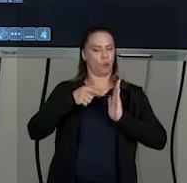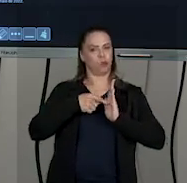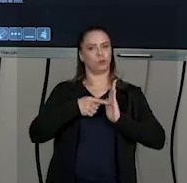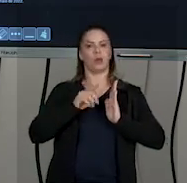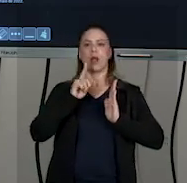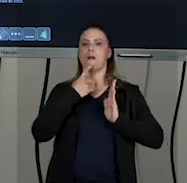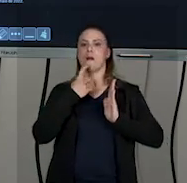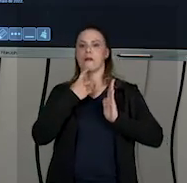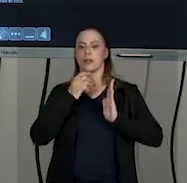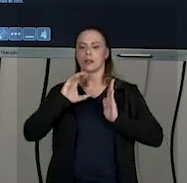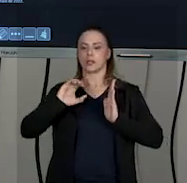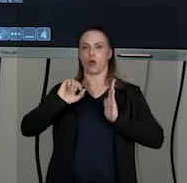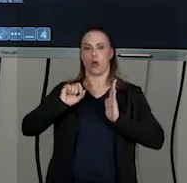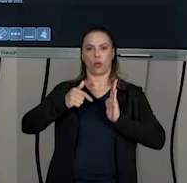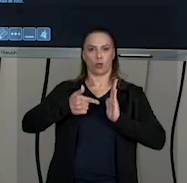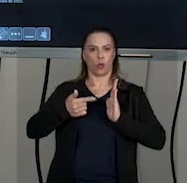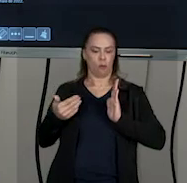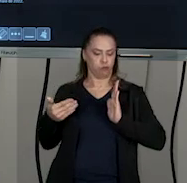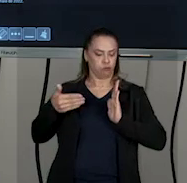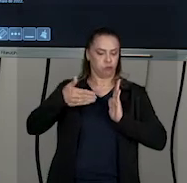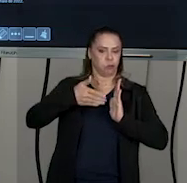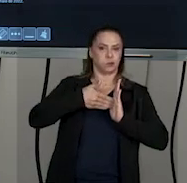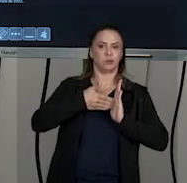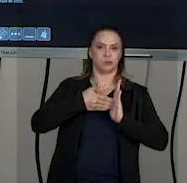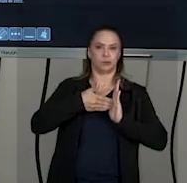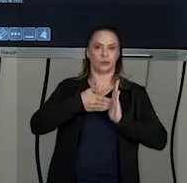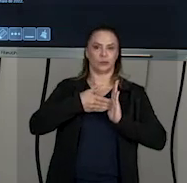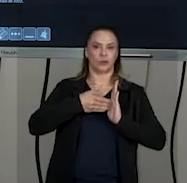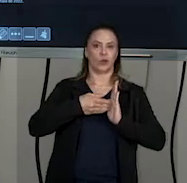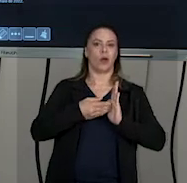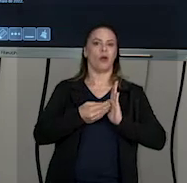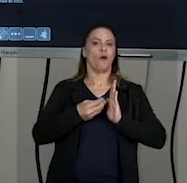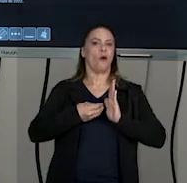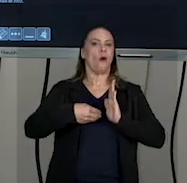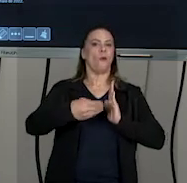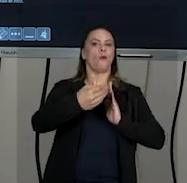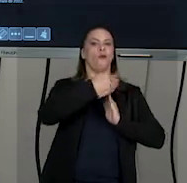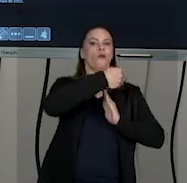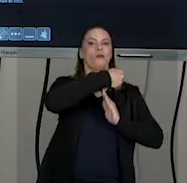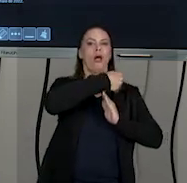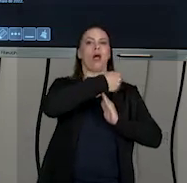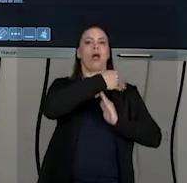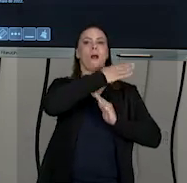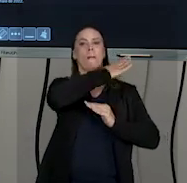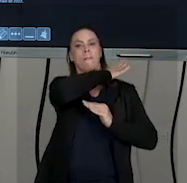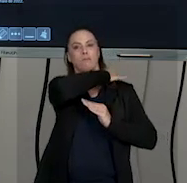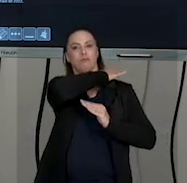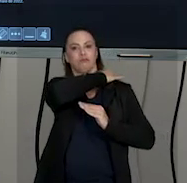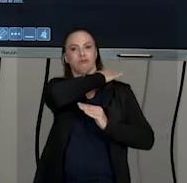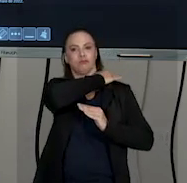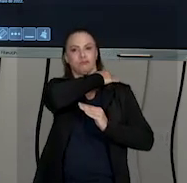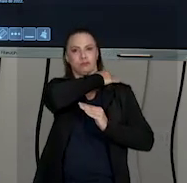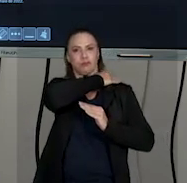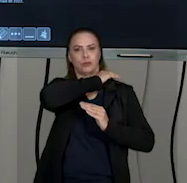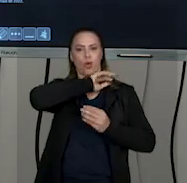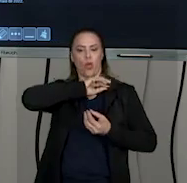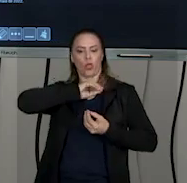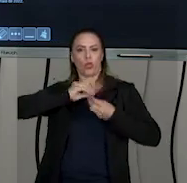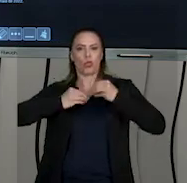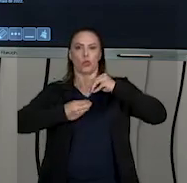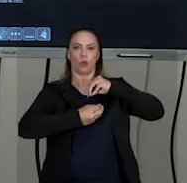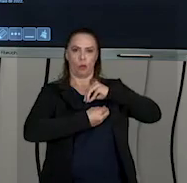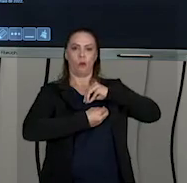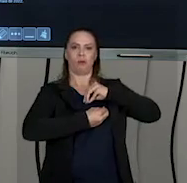aí ele já não volta para o mesmo lugar, ele vai para o outro lado, né? Porque tem uma parede separando os dois lados